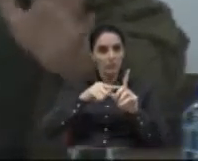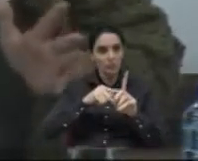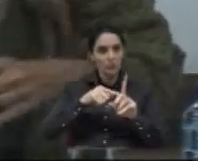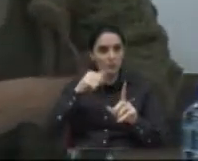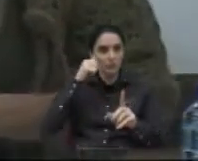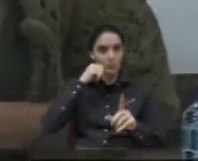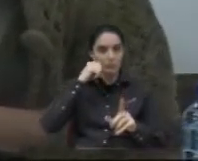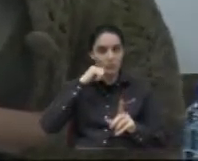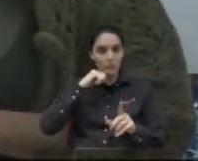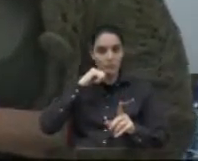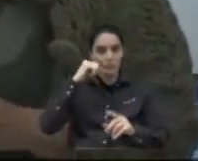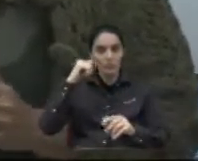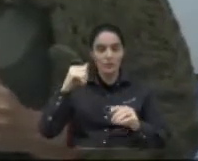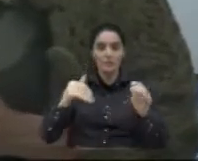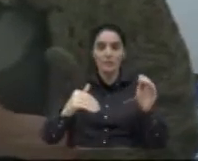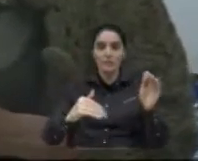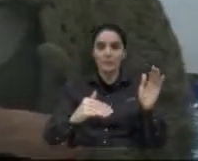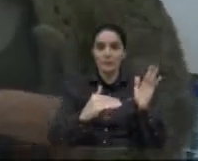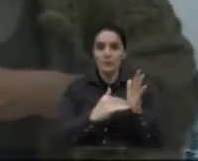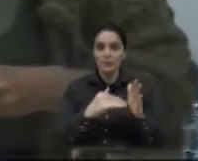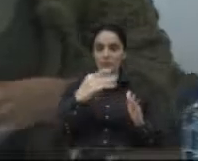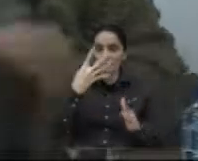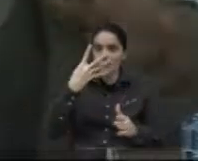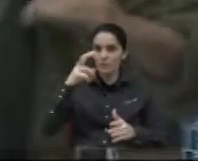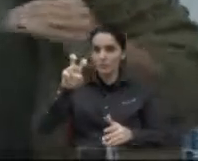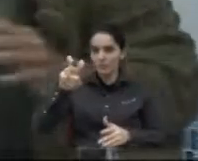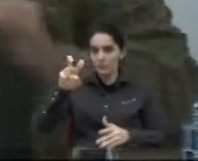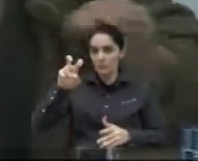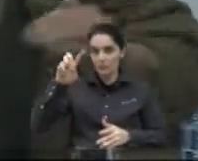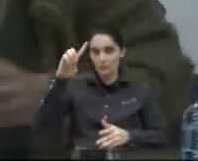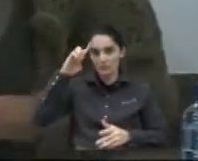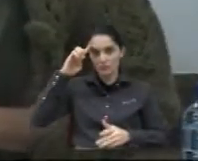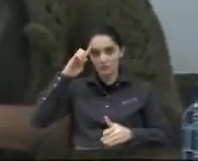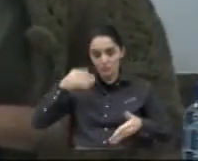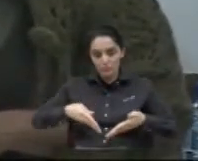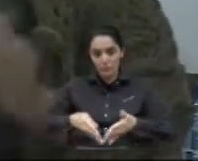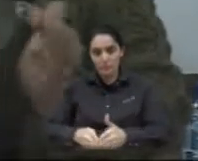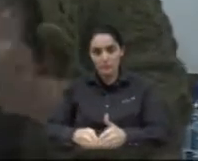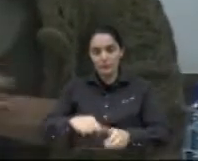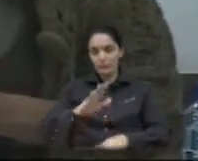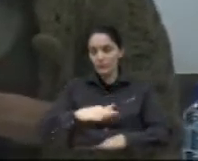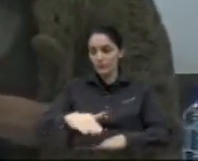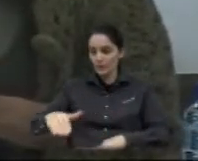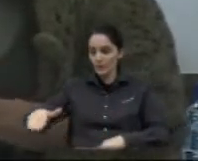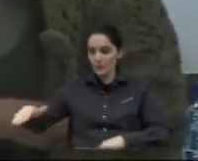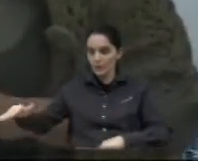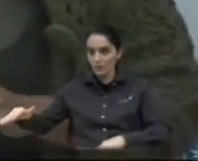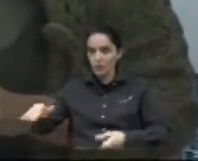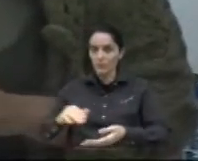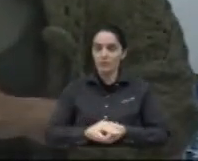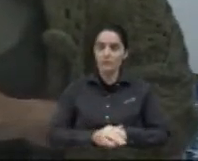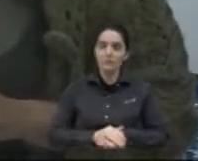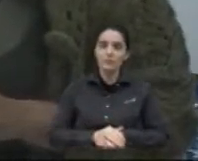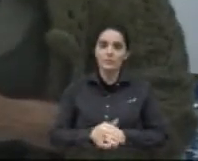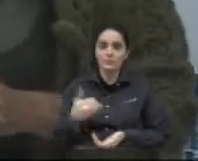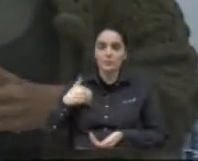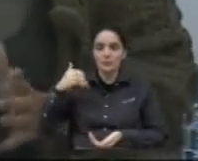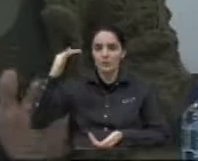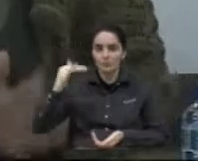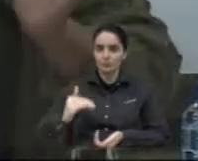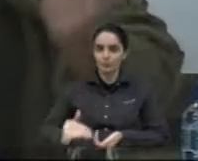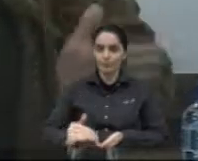até 45 dias depois de dar à luz e as crianças na faixa etária que determina. As